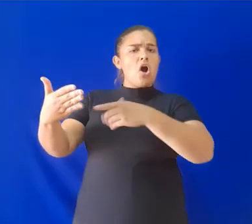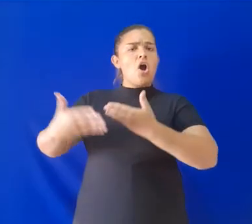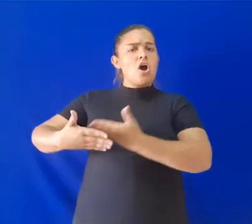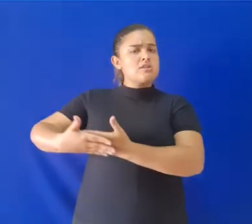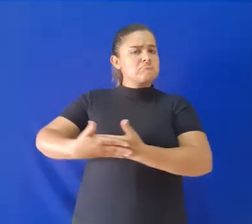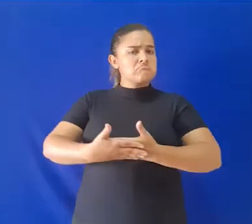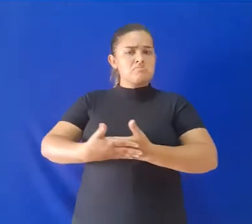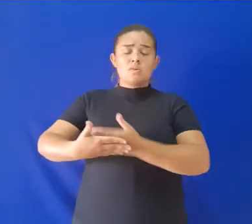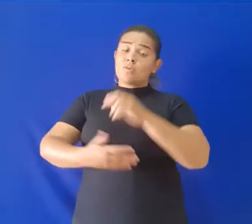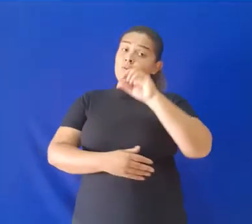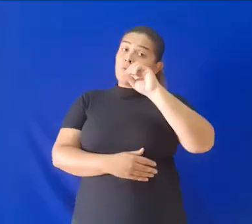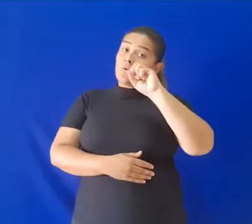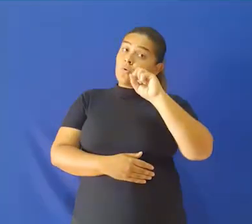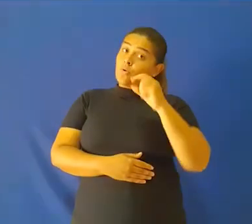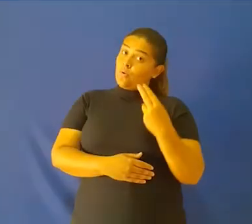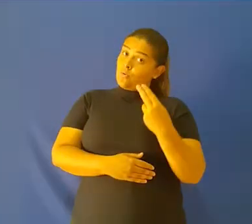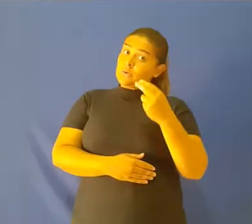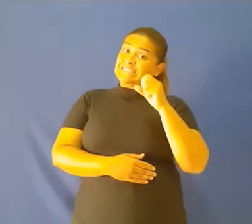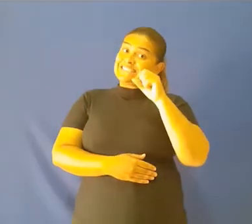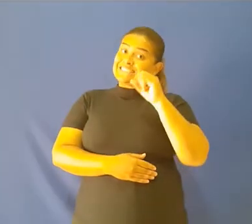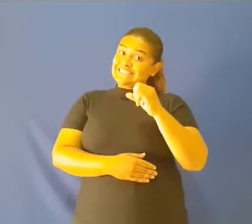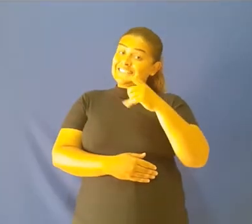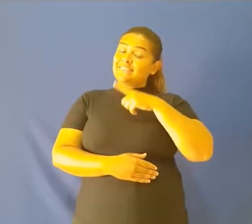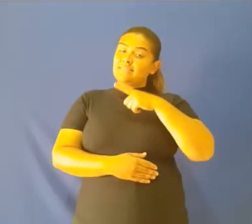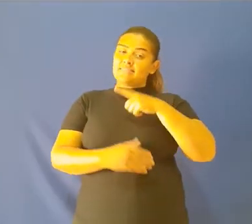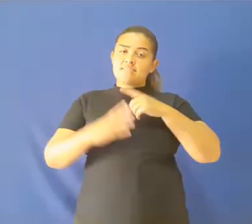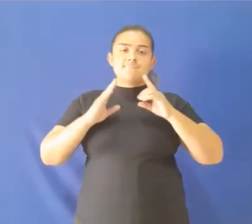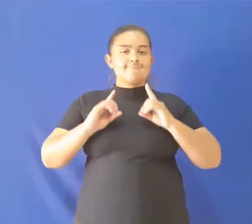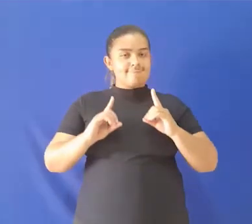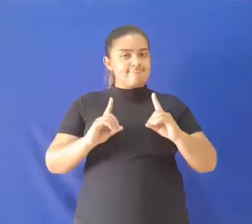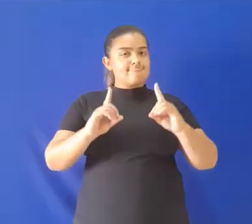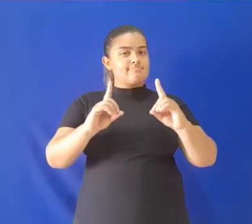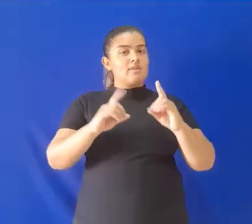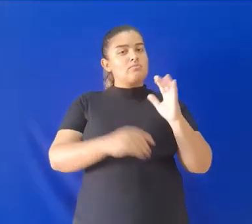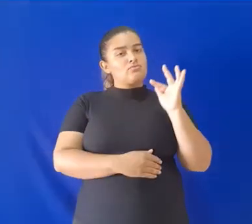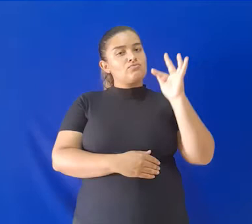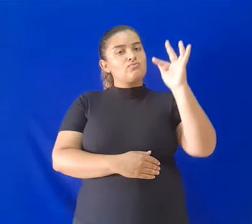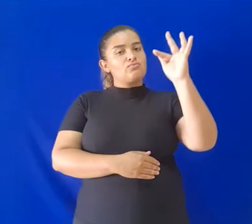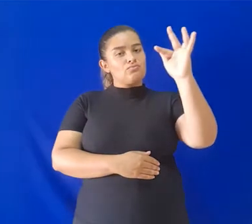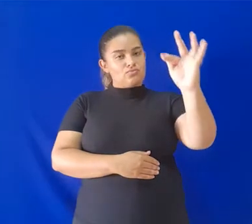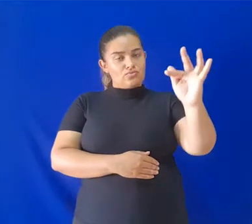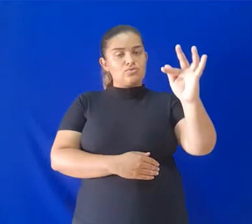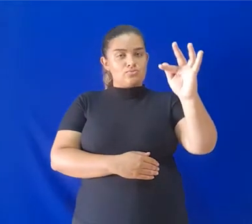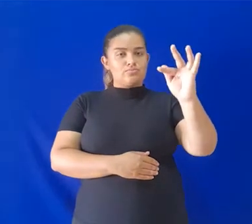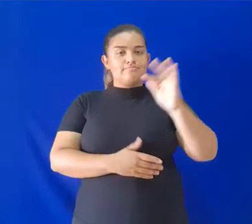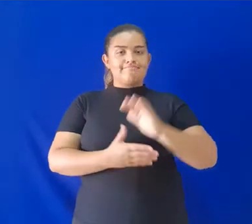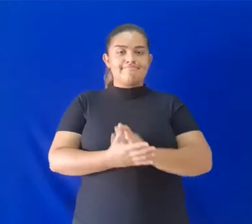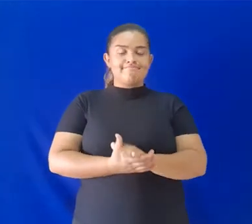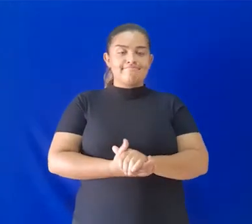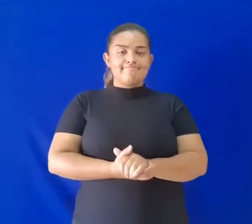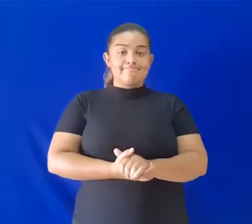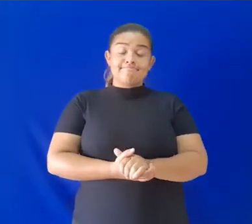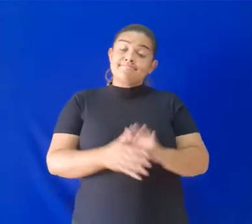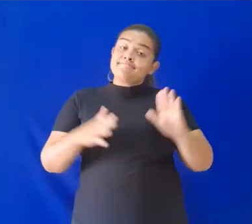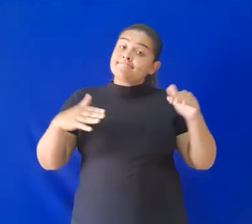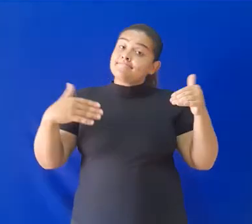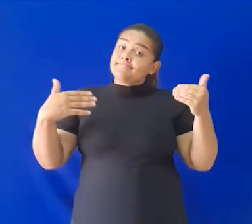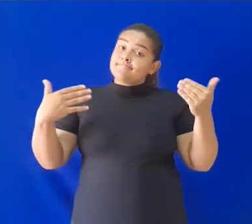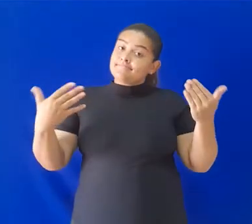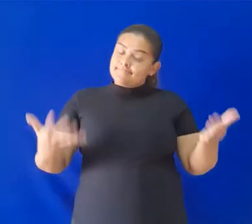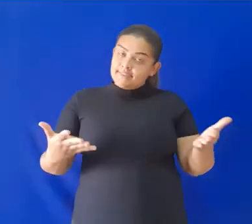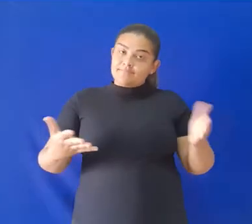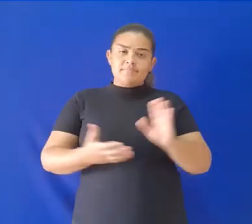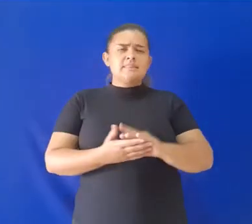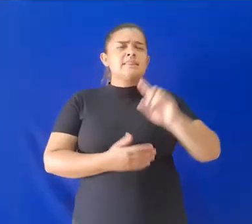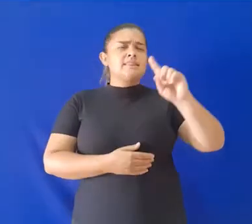está tudo bem com o bebê ou se existe aí algum tipo de problema no futuro pós-nascimento.